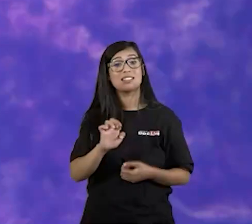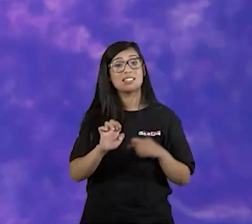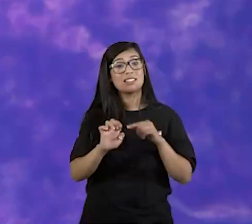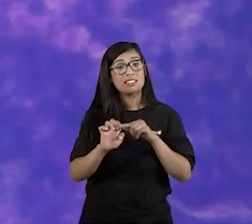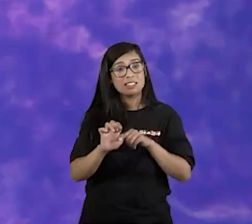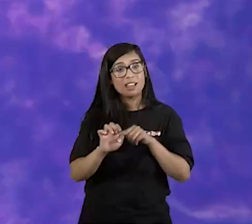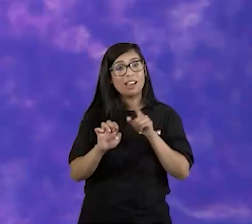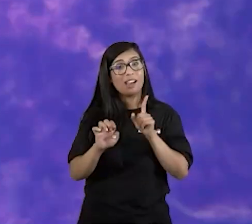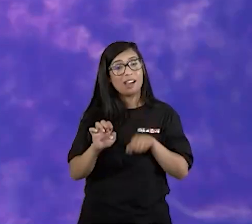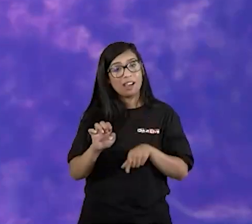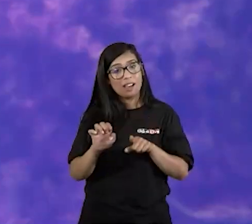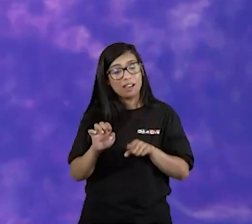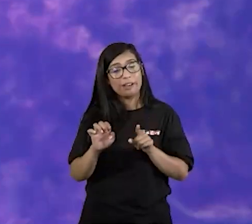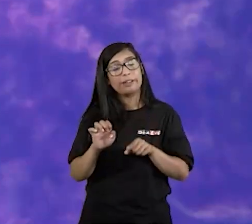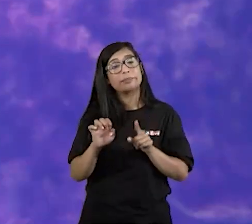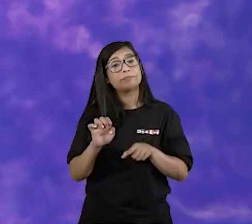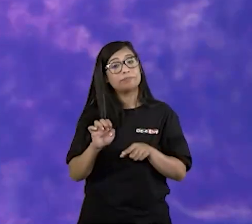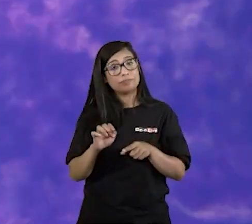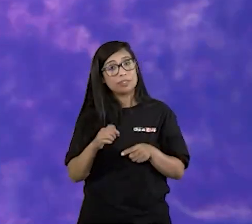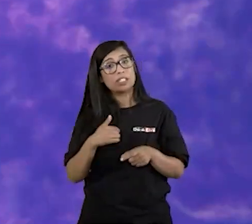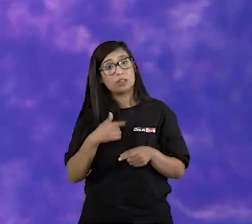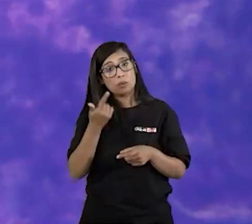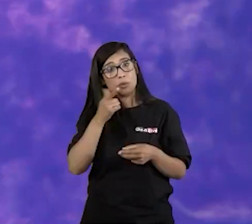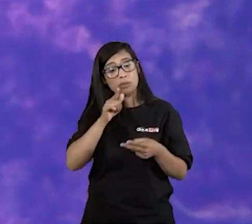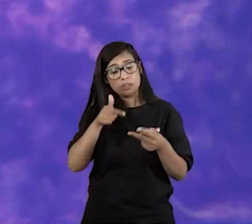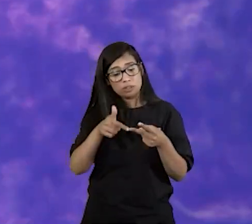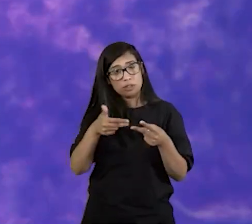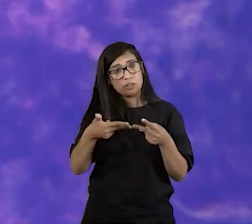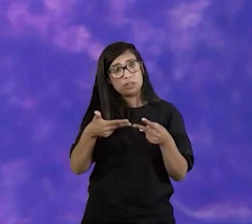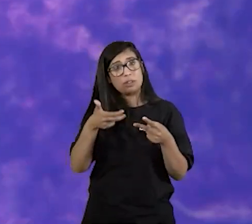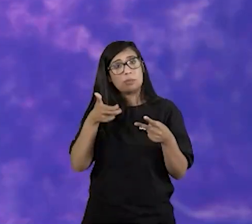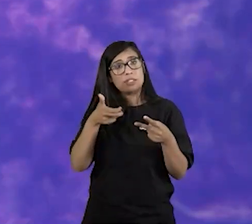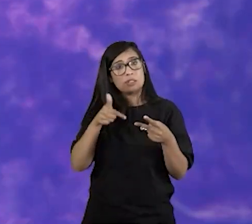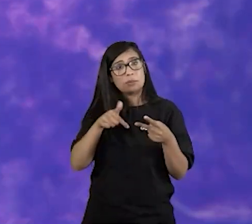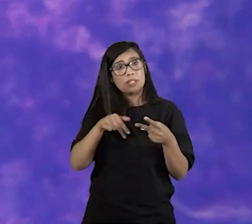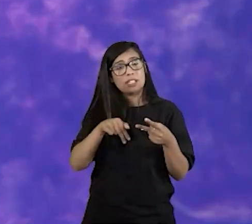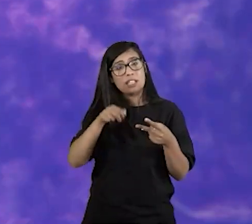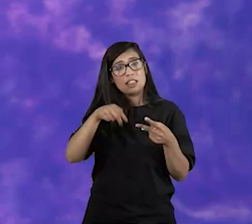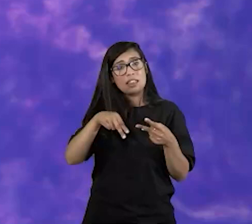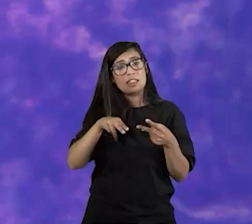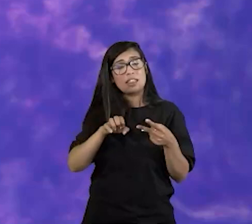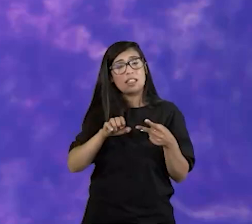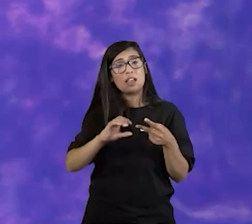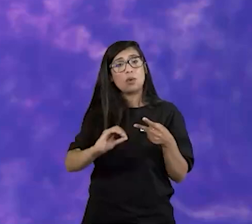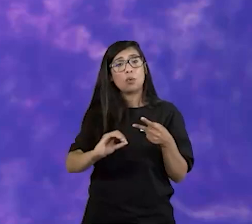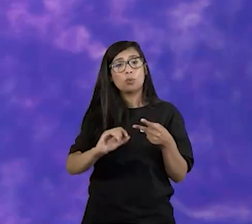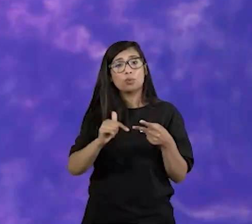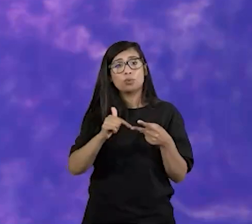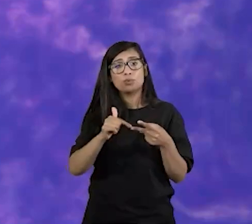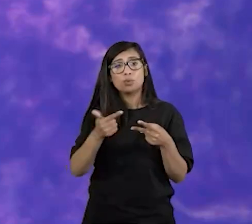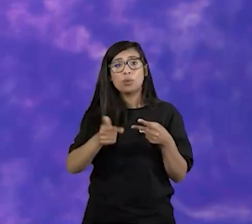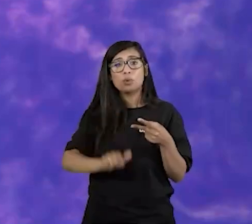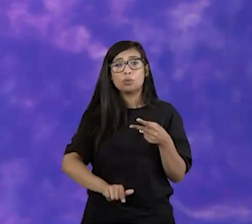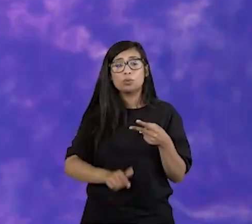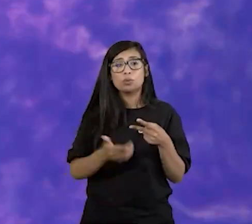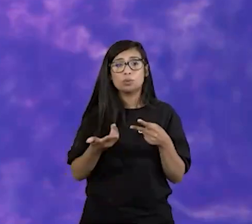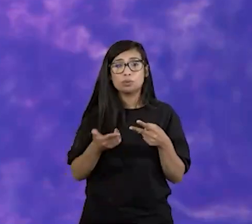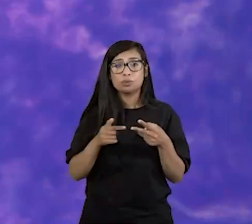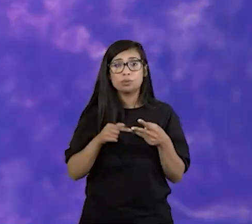neutrofílica. Também eu consigo ver neutrófilos hipersegmentados, fazendo várias bolinhas. Como é o nome disso,